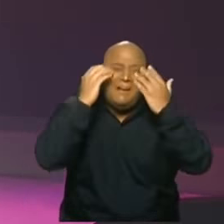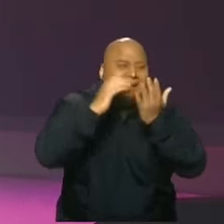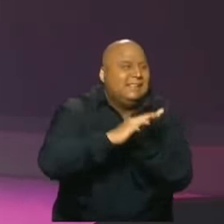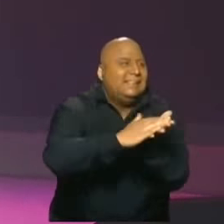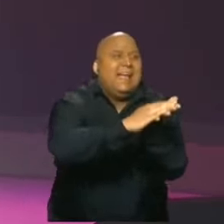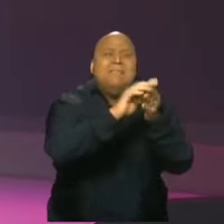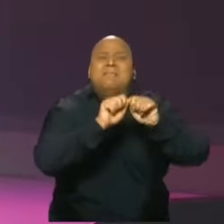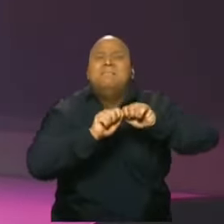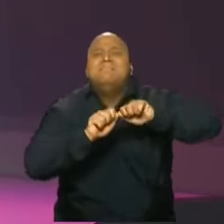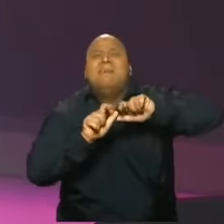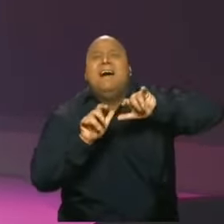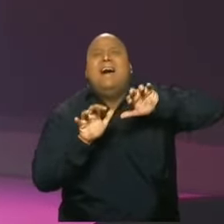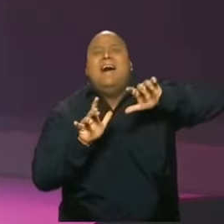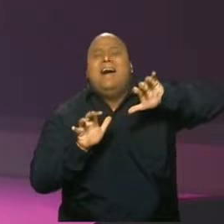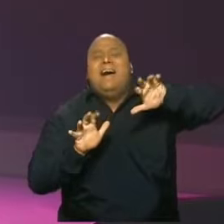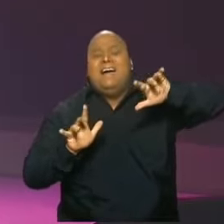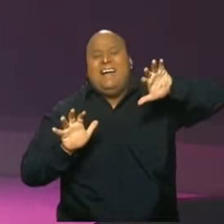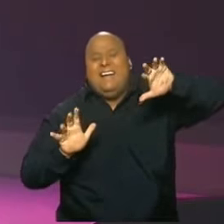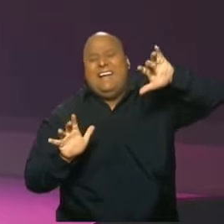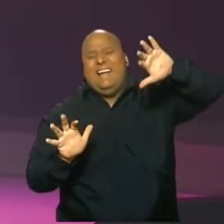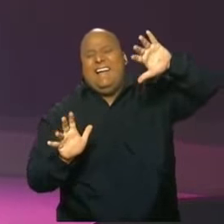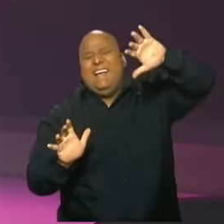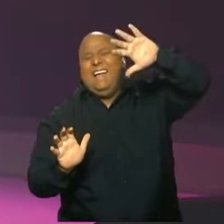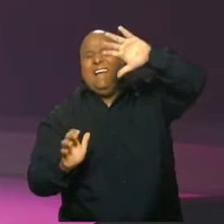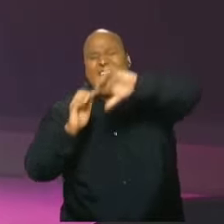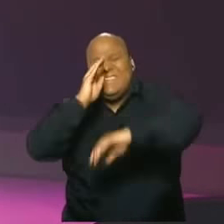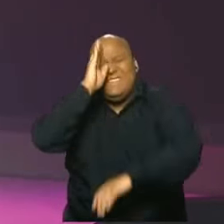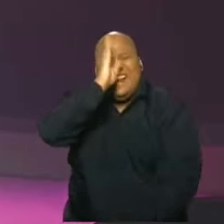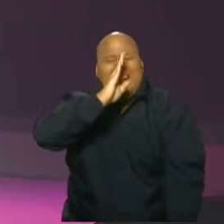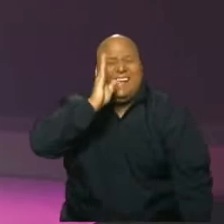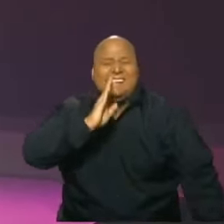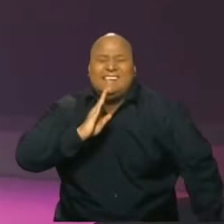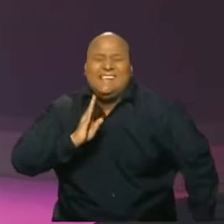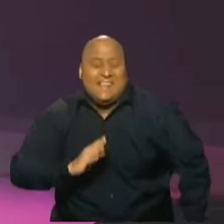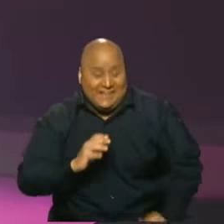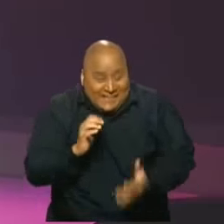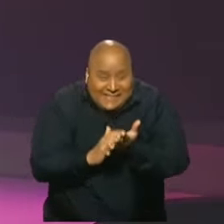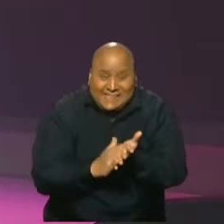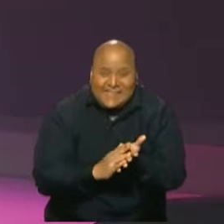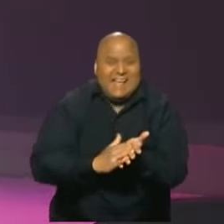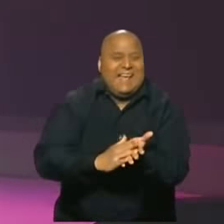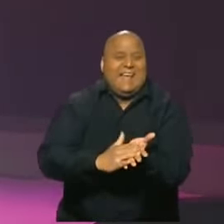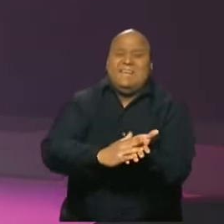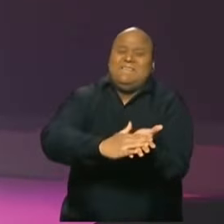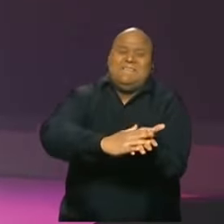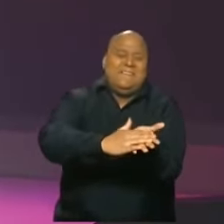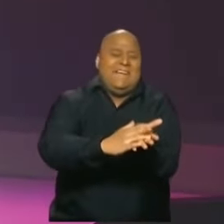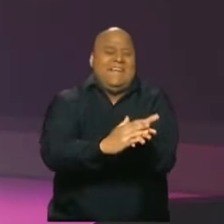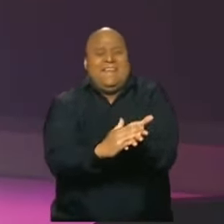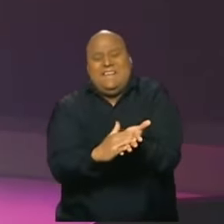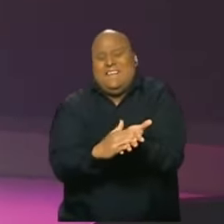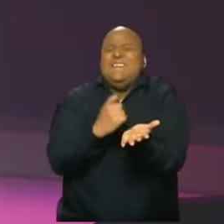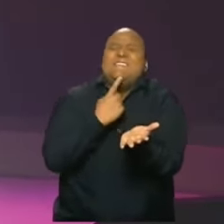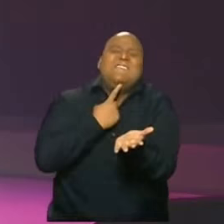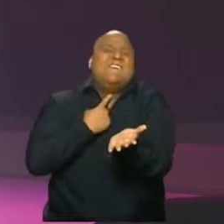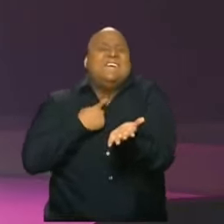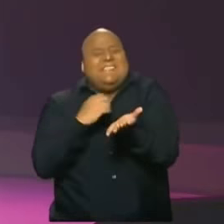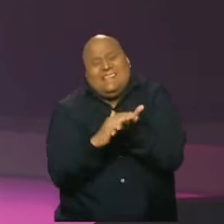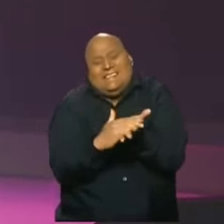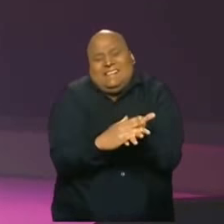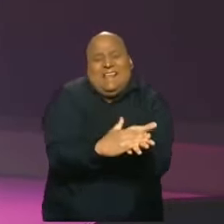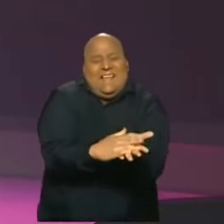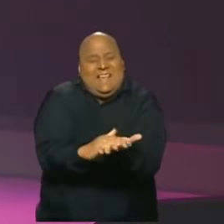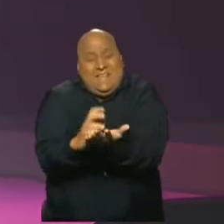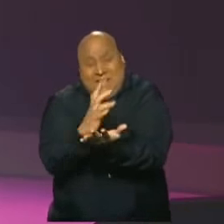milhões de corações brasileiros. Mais um samba, queremos samba.